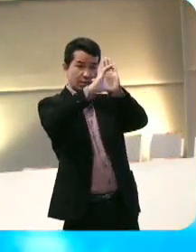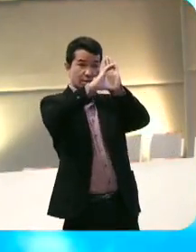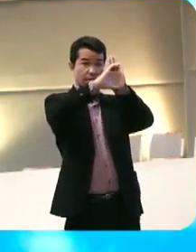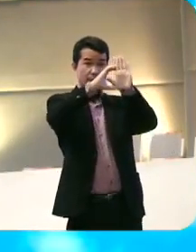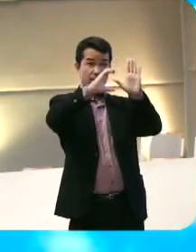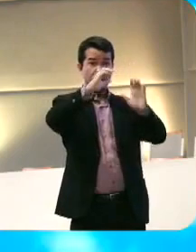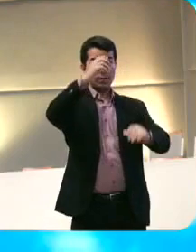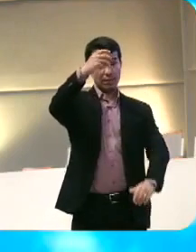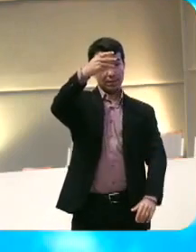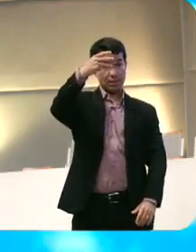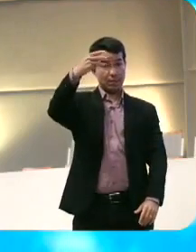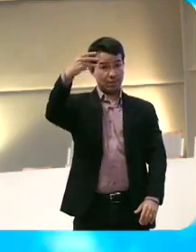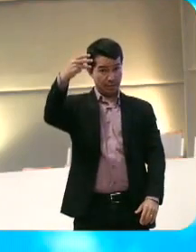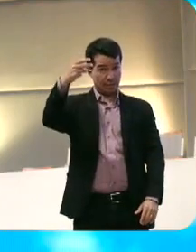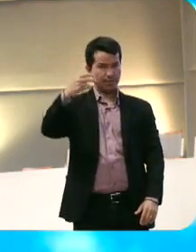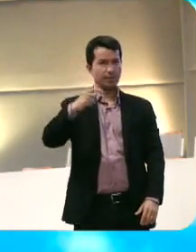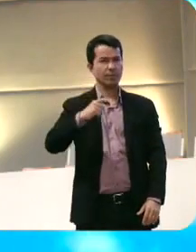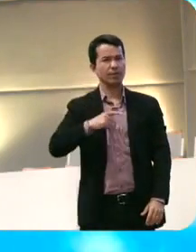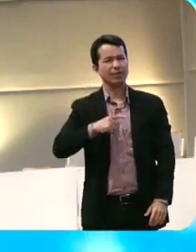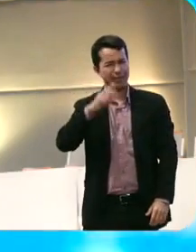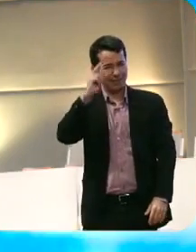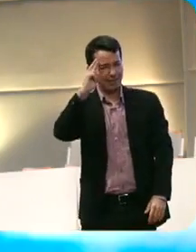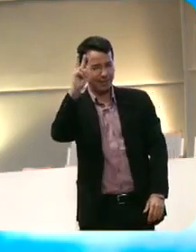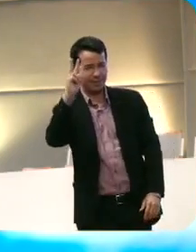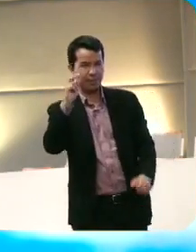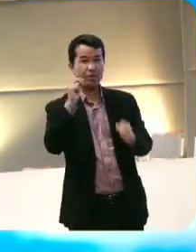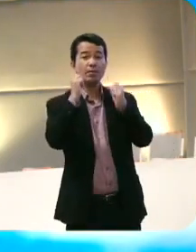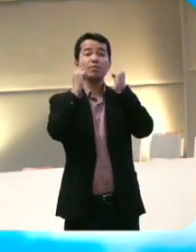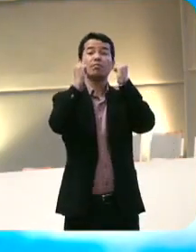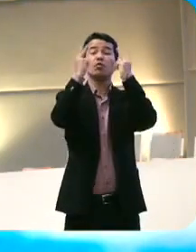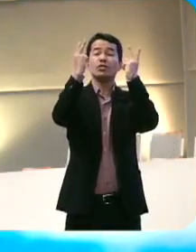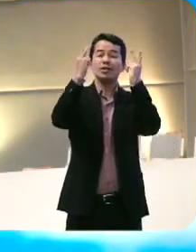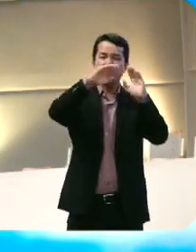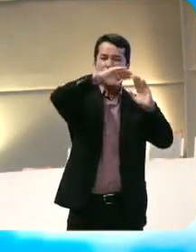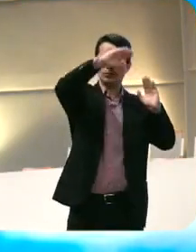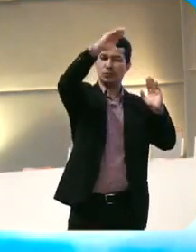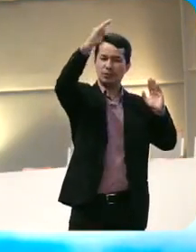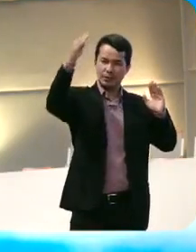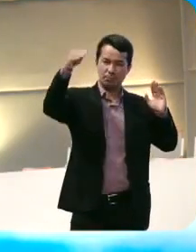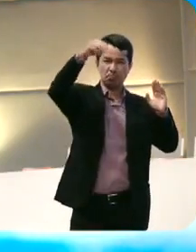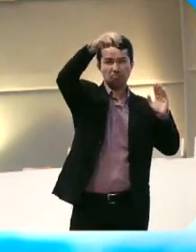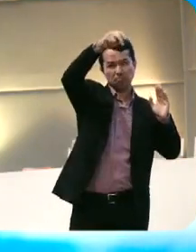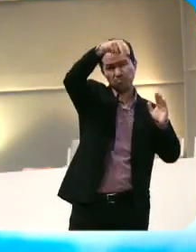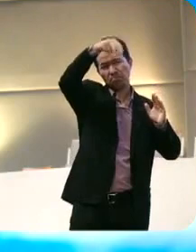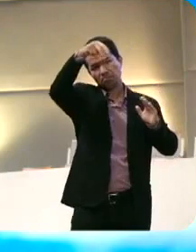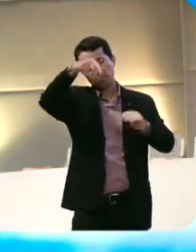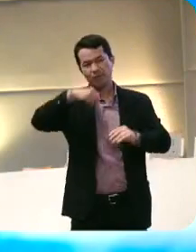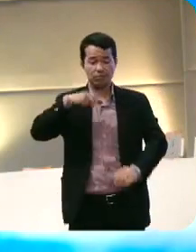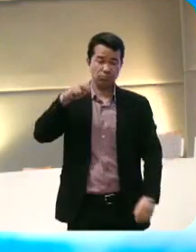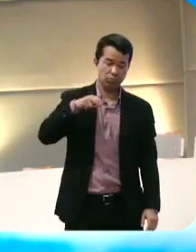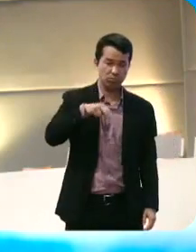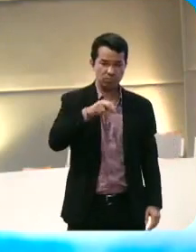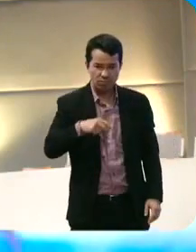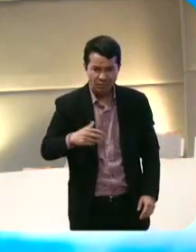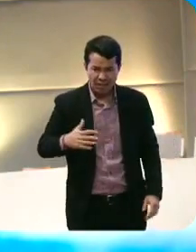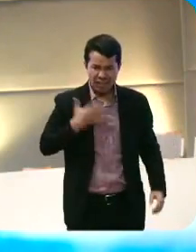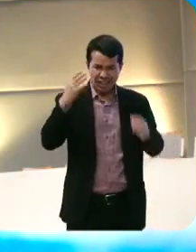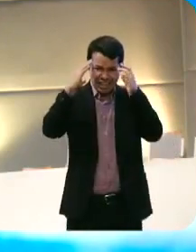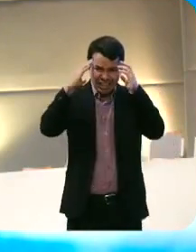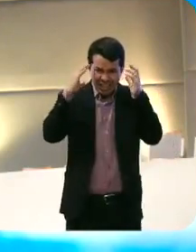peca, Moisés desce a montanha, encontra eles adorando um bezerro de ouro, uma